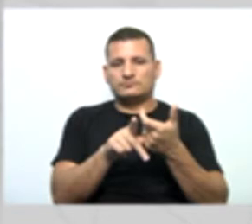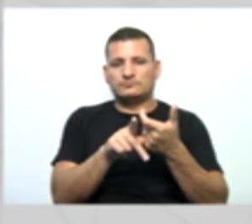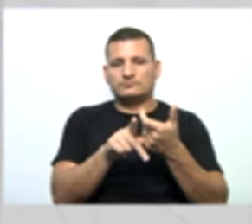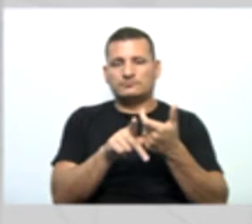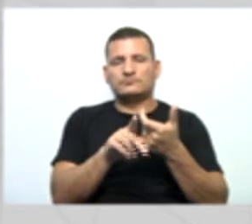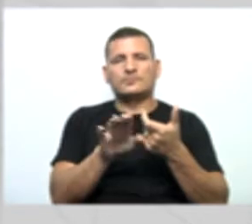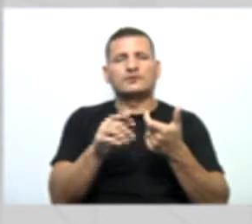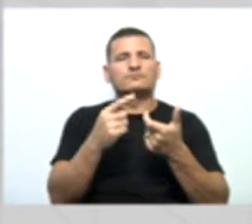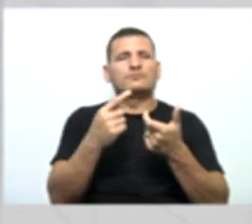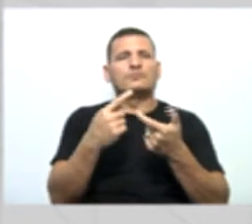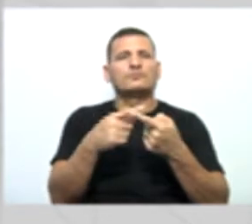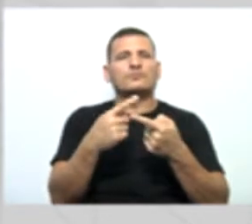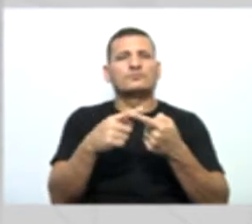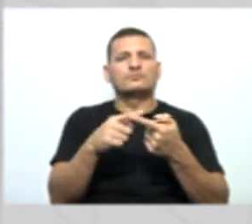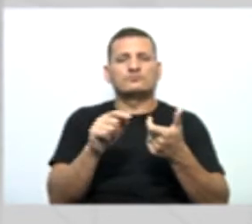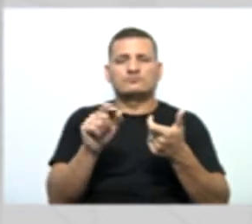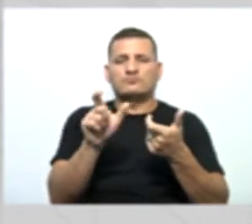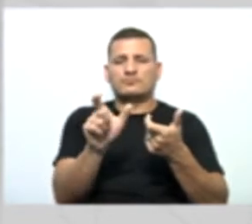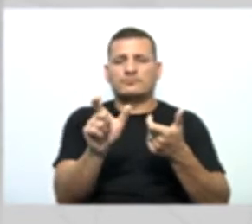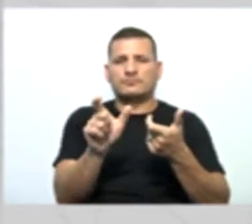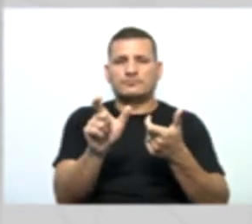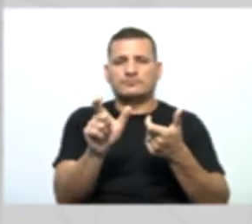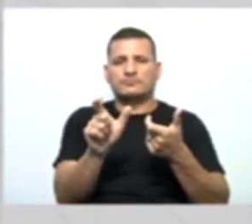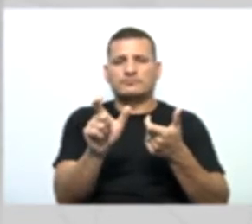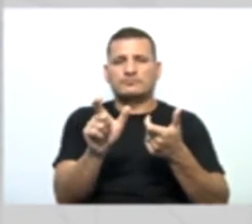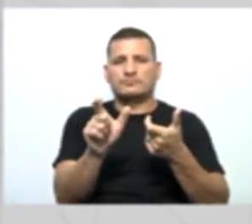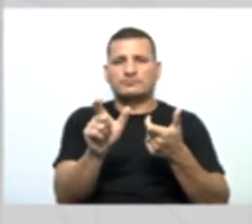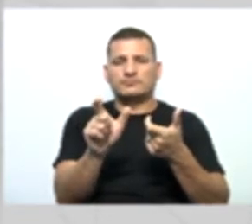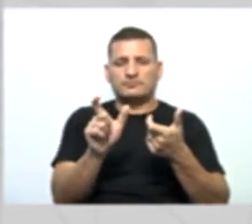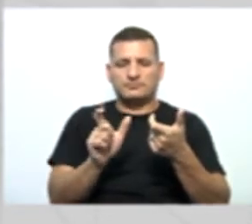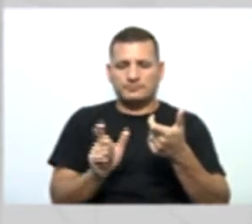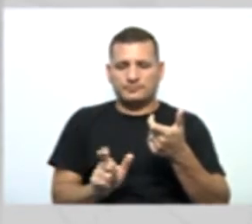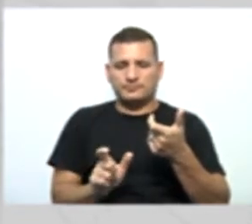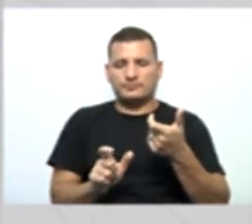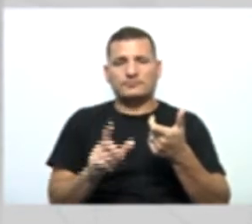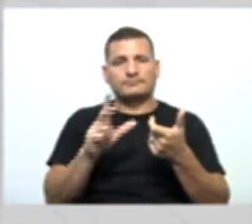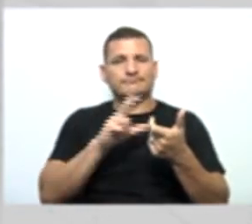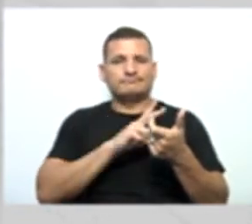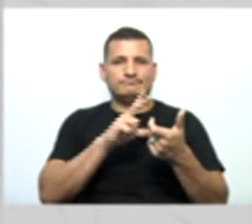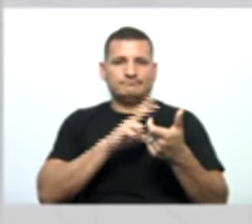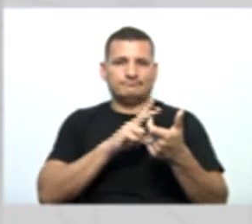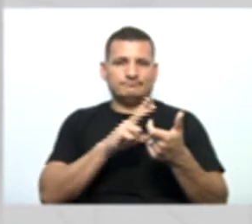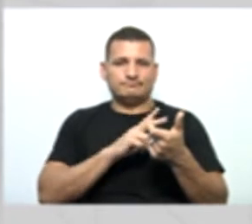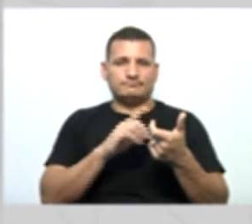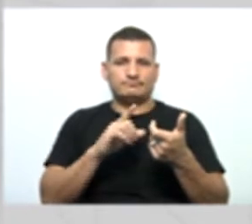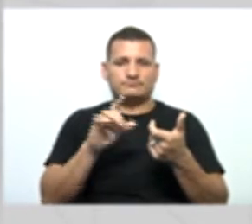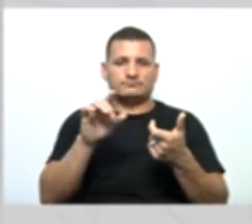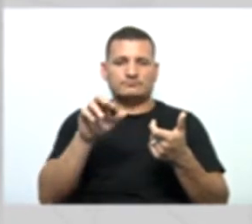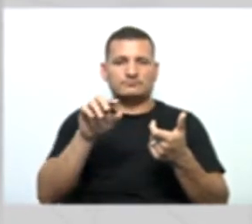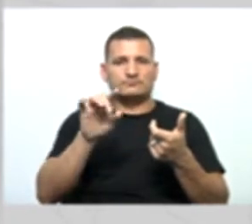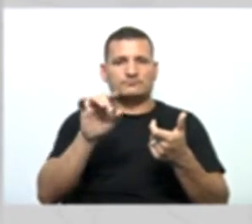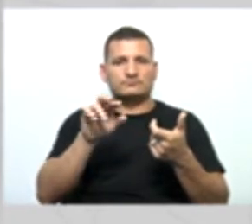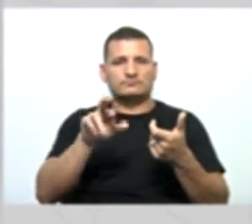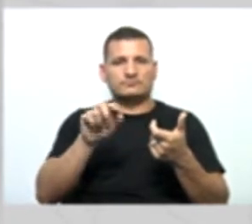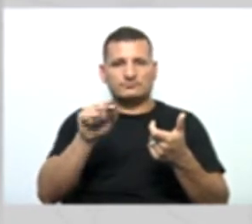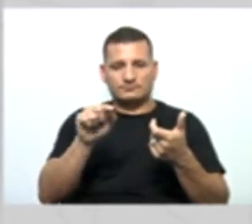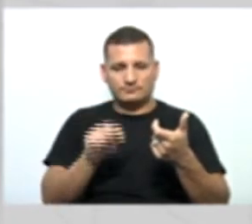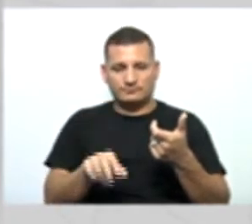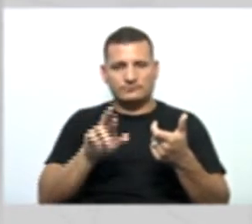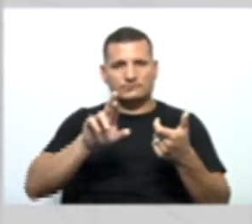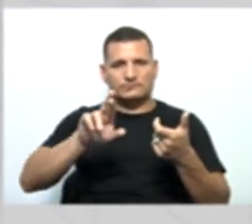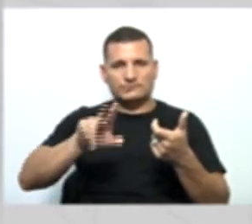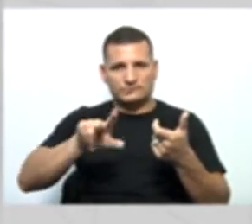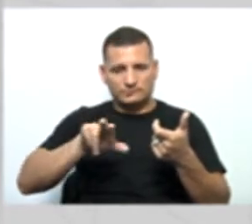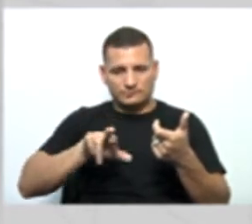são individuais? Porque cada objeto possui propriedades particulares. Temos aqui 2 objetos diferentes, então eles são